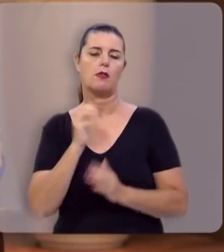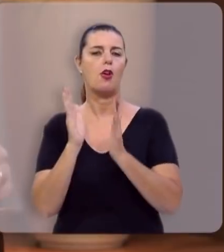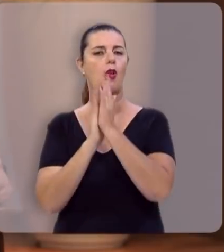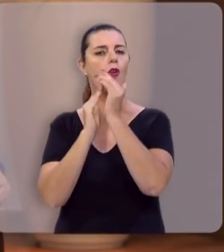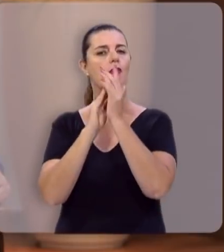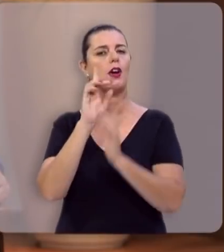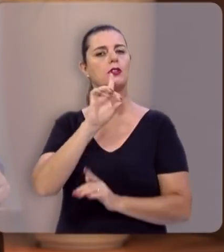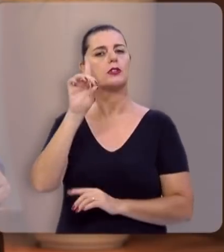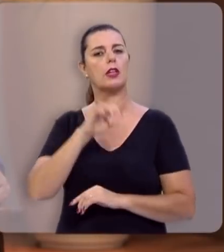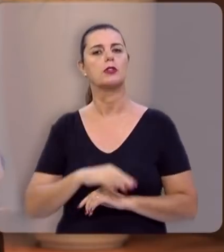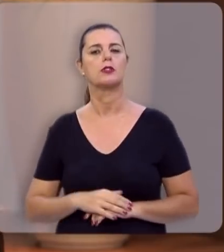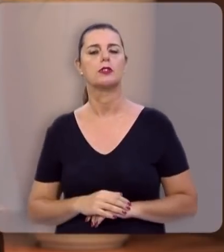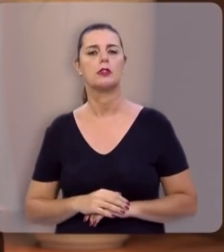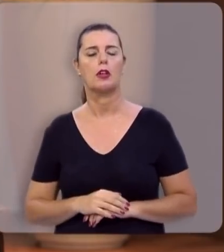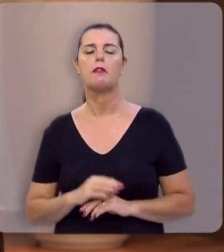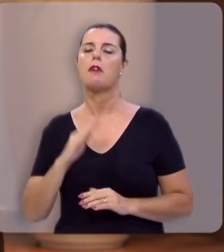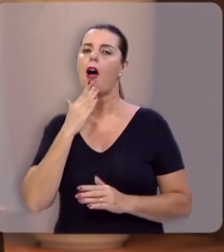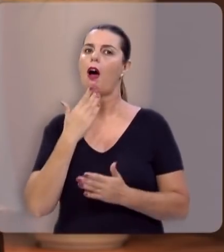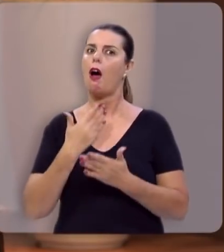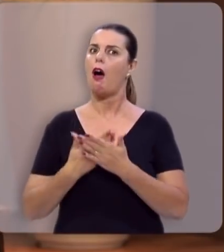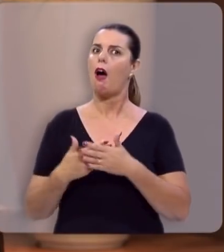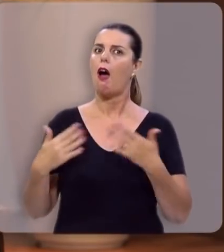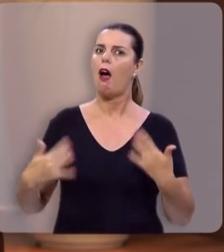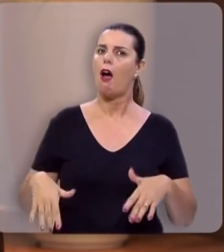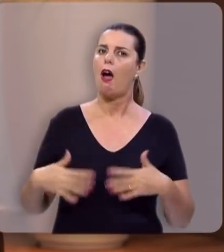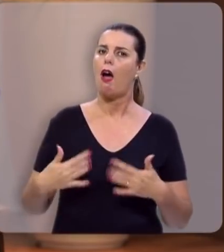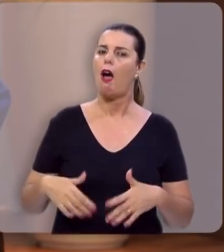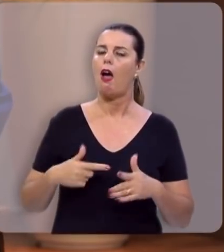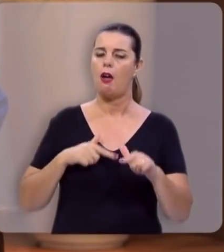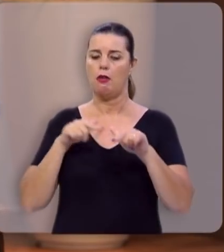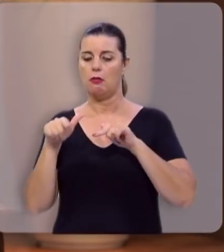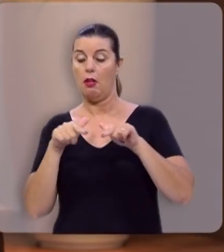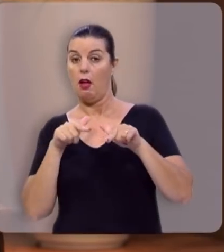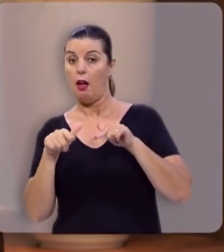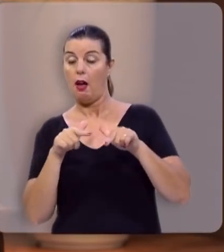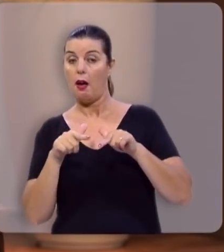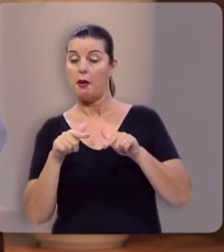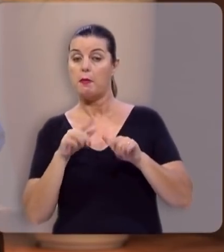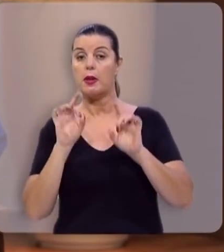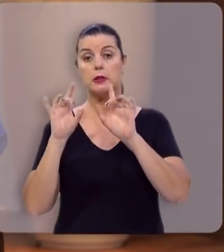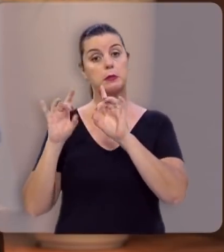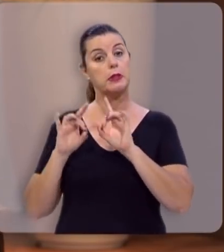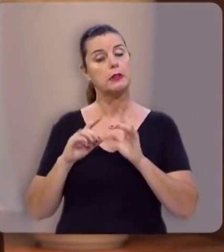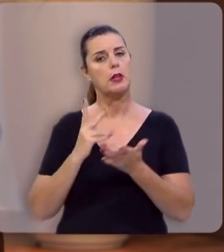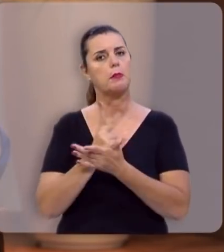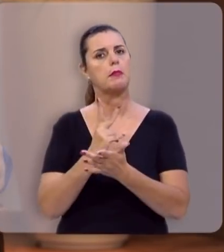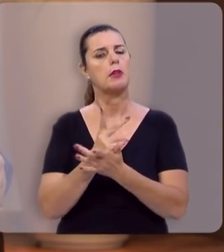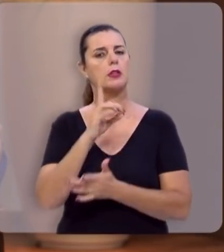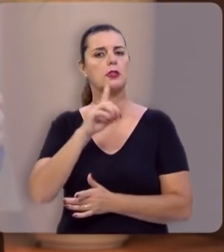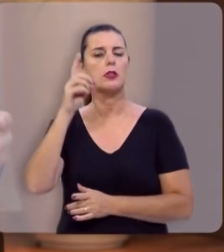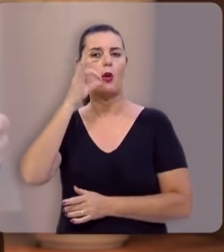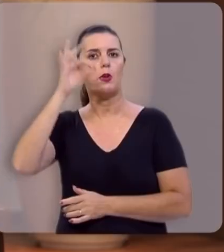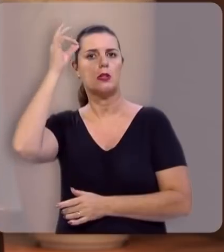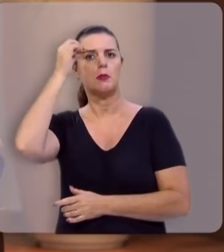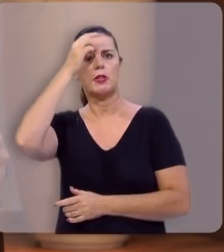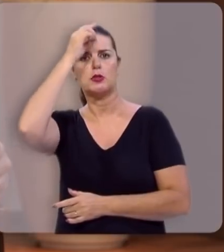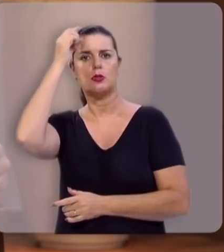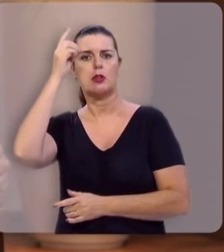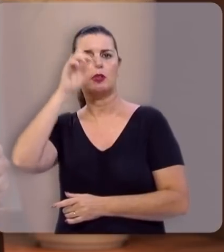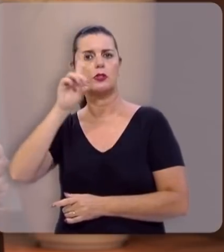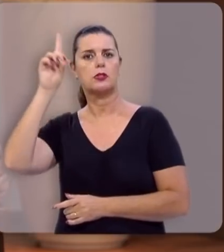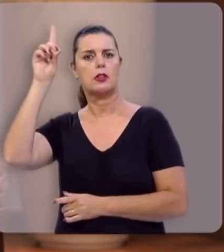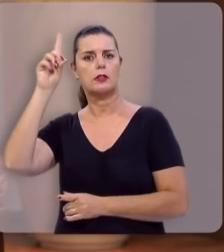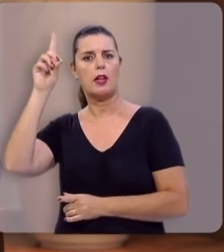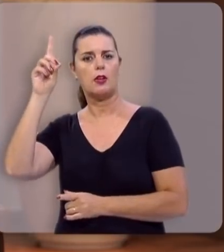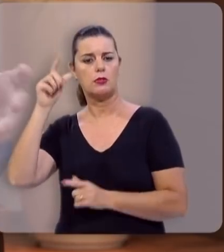Deus. Amém, é verdade. E é fantástico como essa ação, ela é sobrenatural. Afinal de contas, o Espírito Santo de